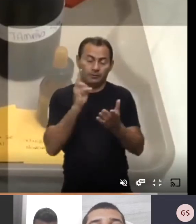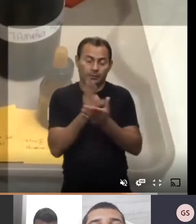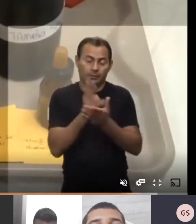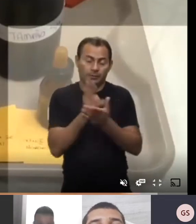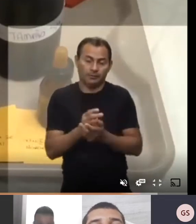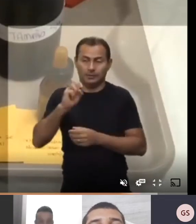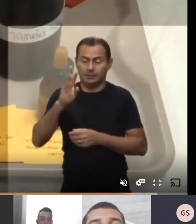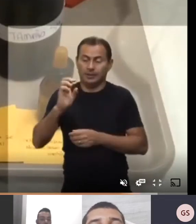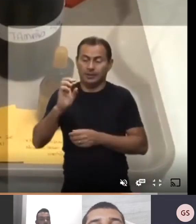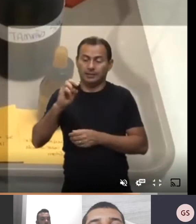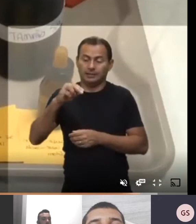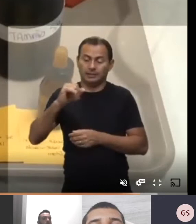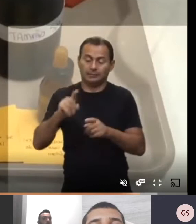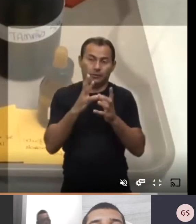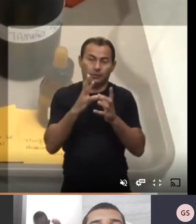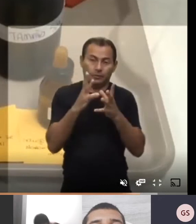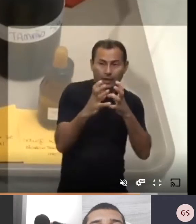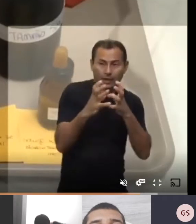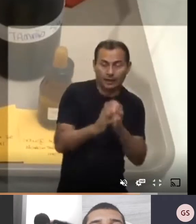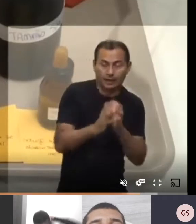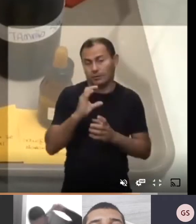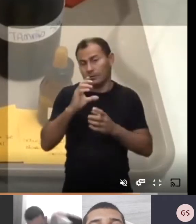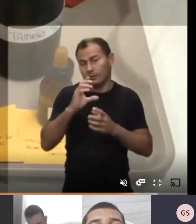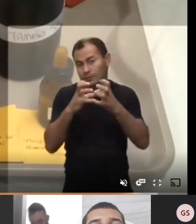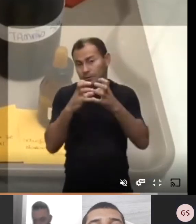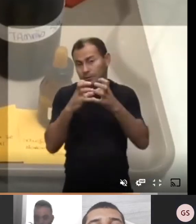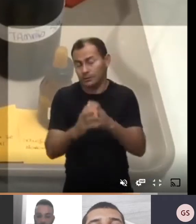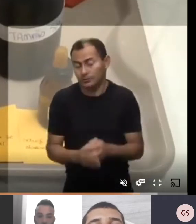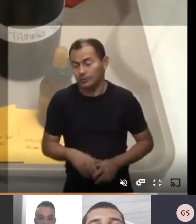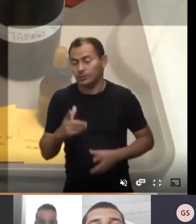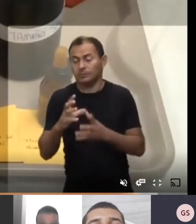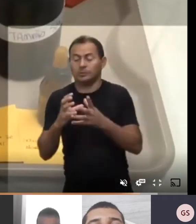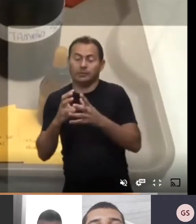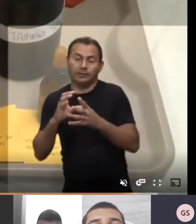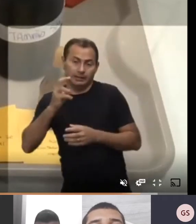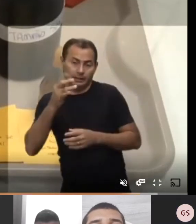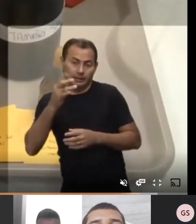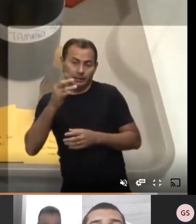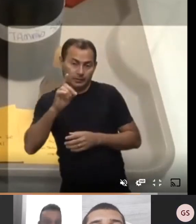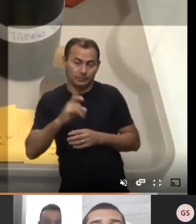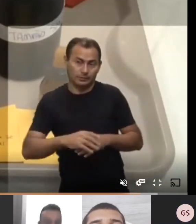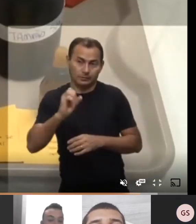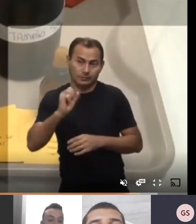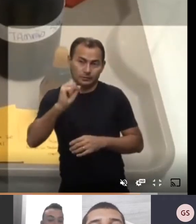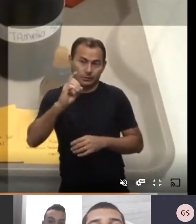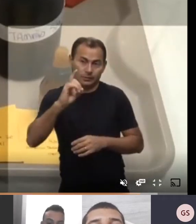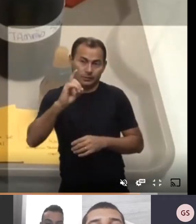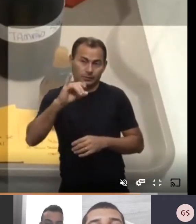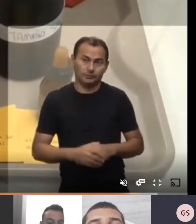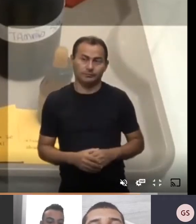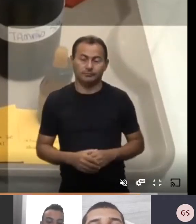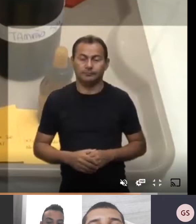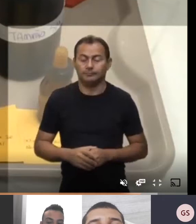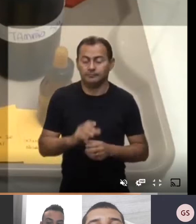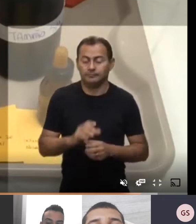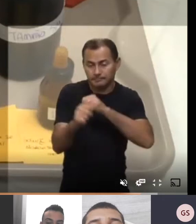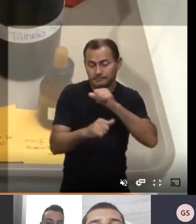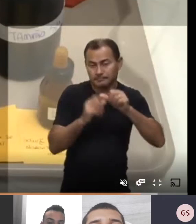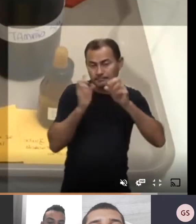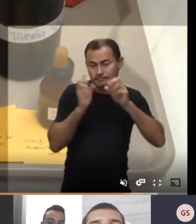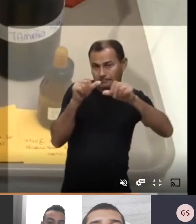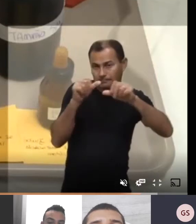E vou adicionar, ó. Você viu que já